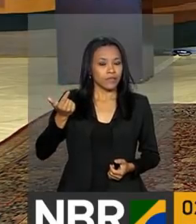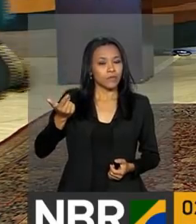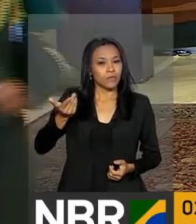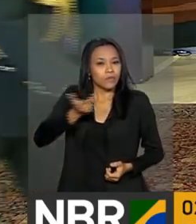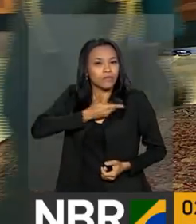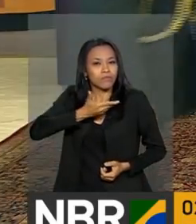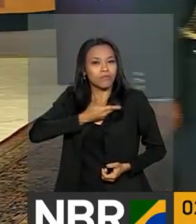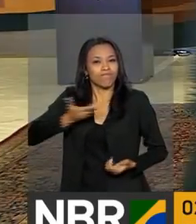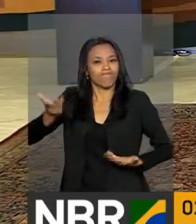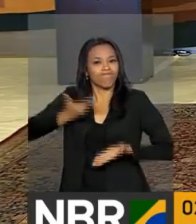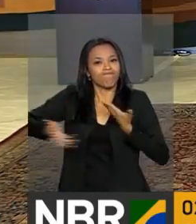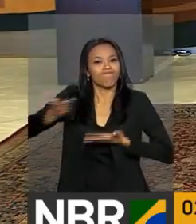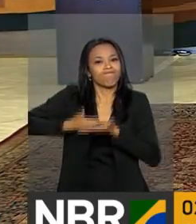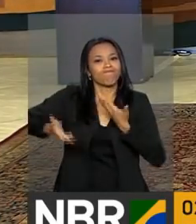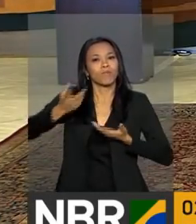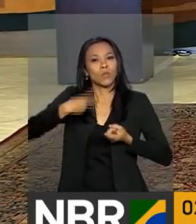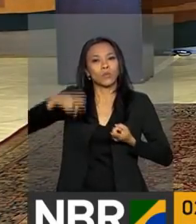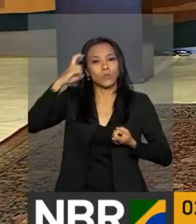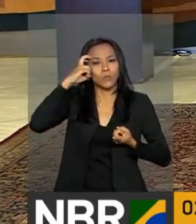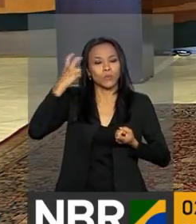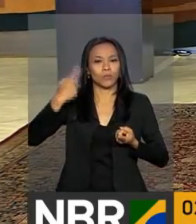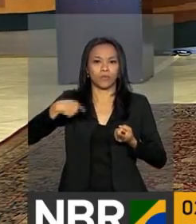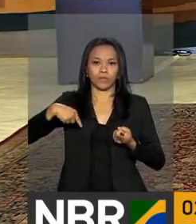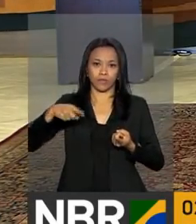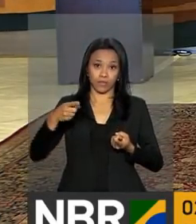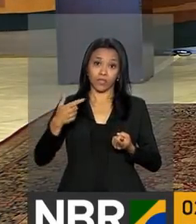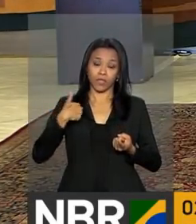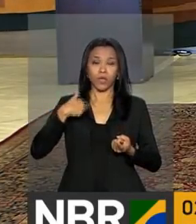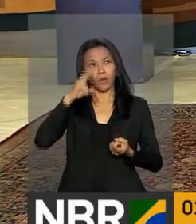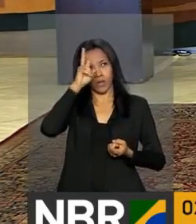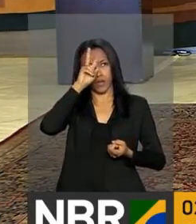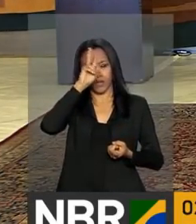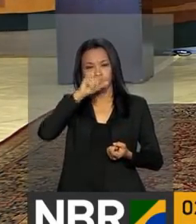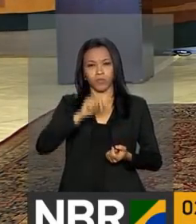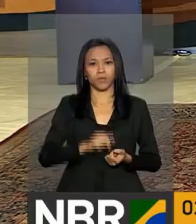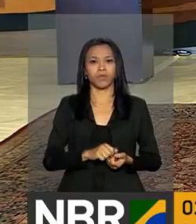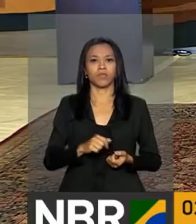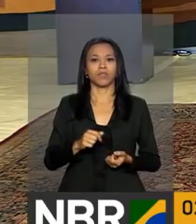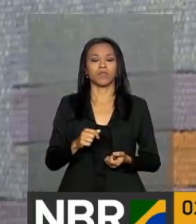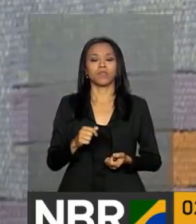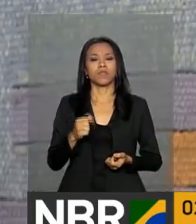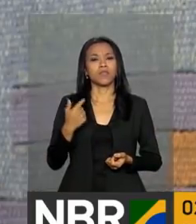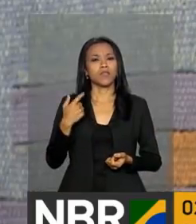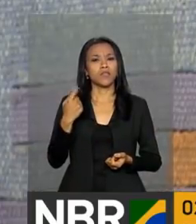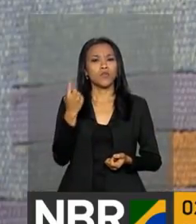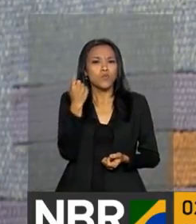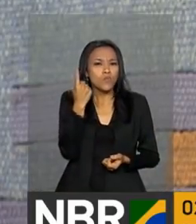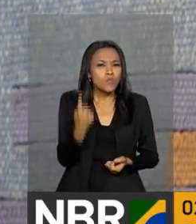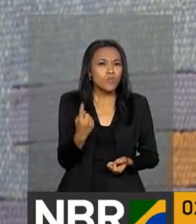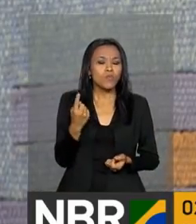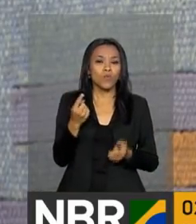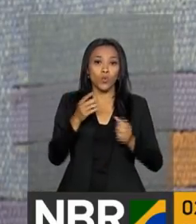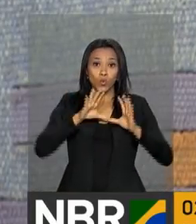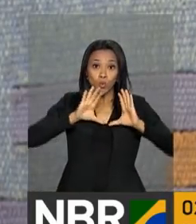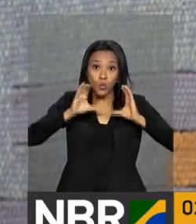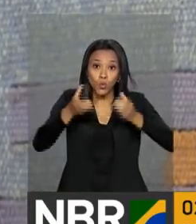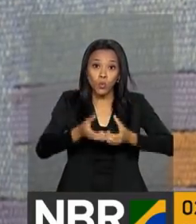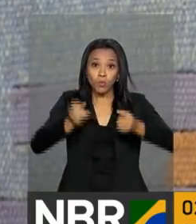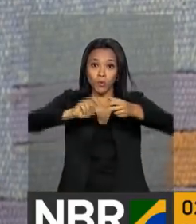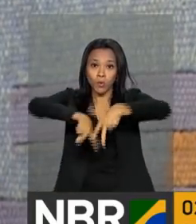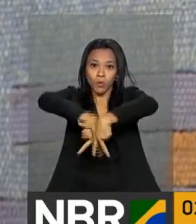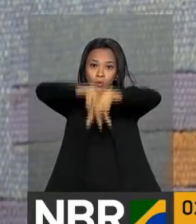vínculos culturais. Aliás, recordo que uma das maiores comunidades quilombolas do